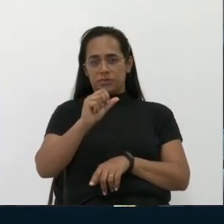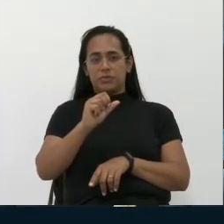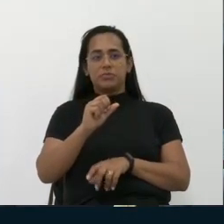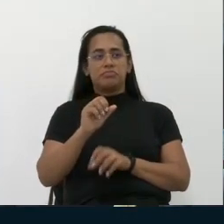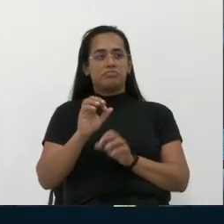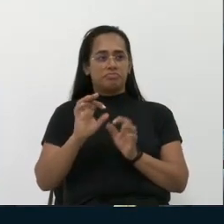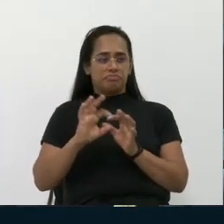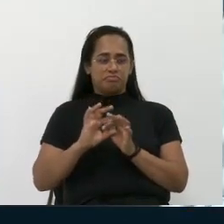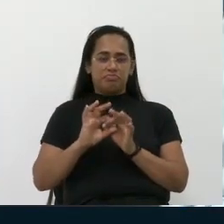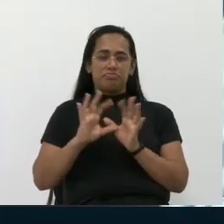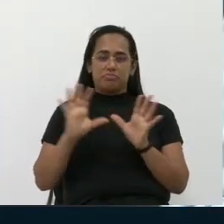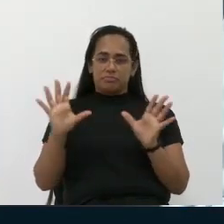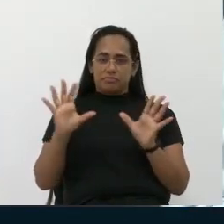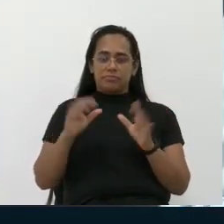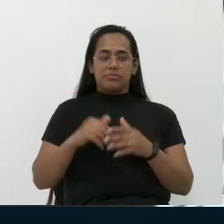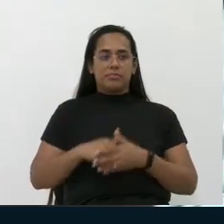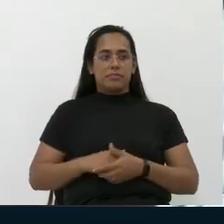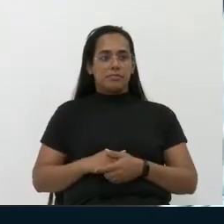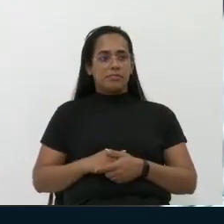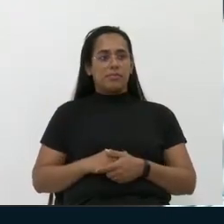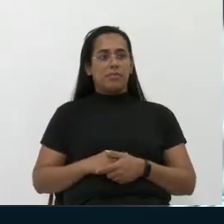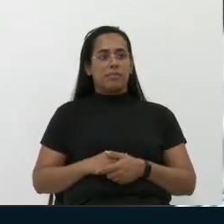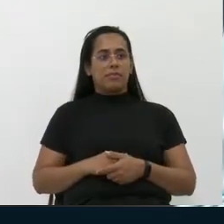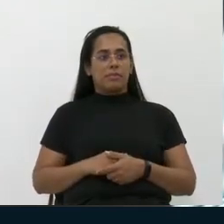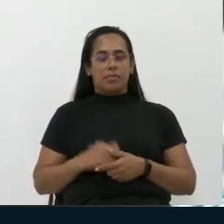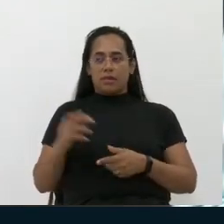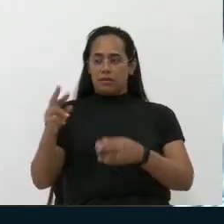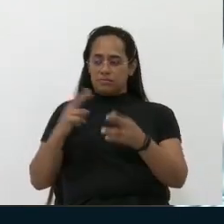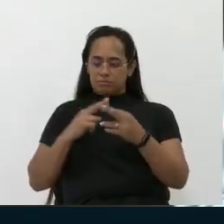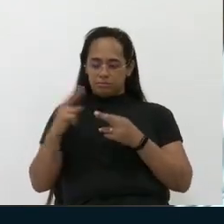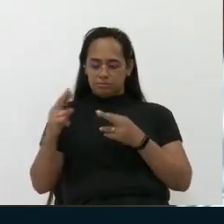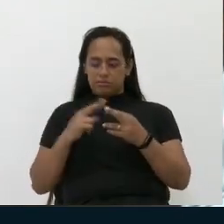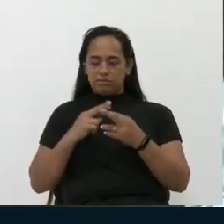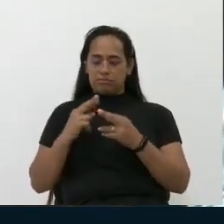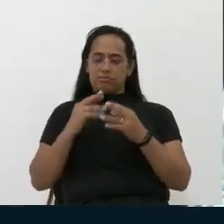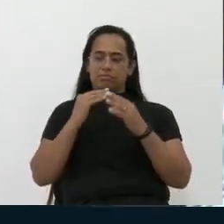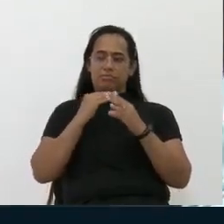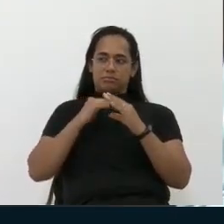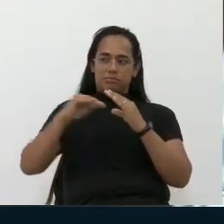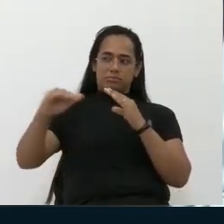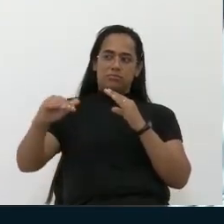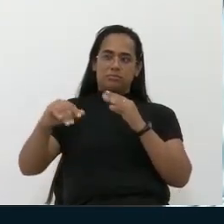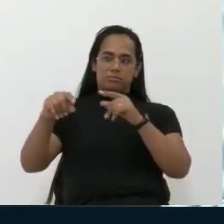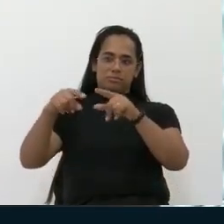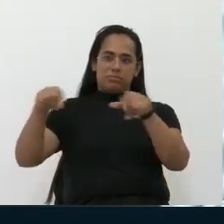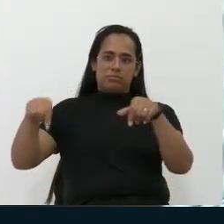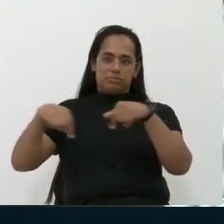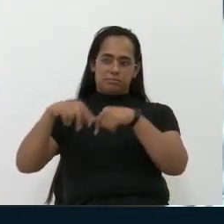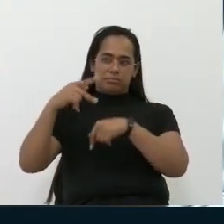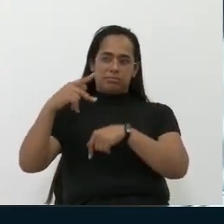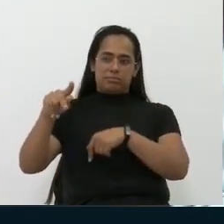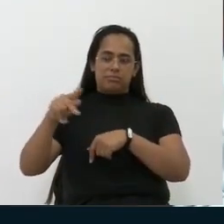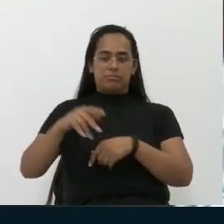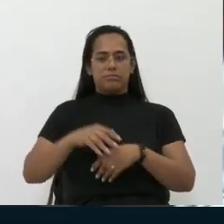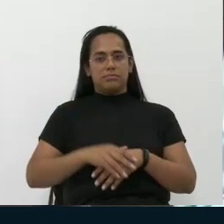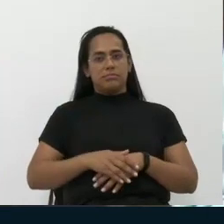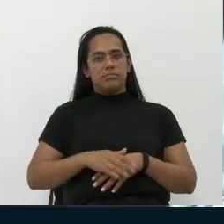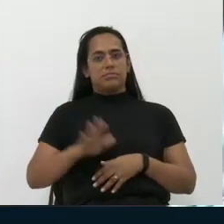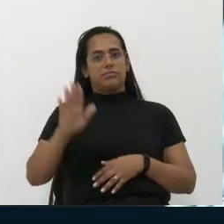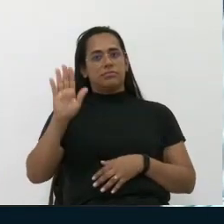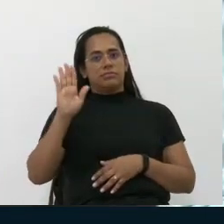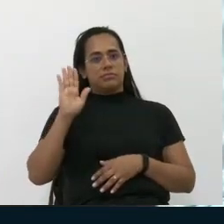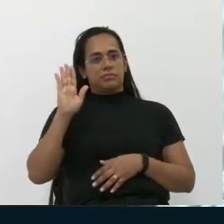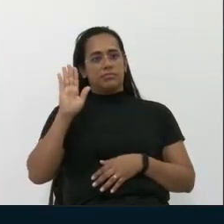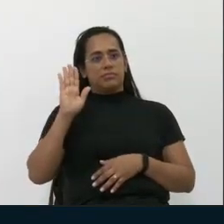que a Câmara Municipal receber as respostas, encaminharemos ao gabinete de Vossa Excelência. Pela ordem, senhor presidente. Questão de ordem, vereador Edmilson